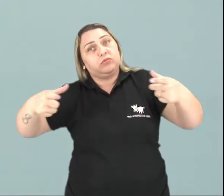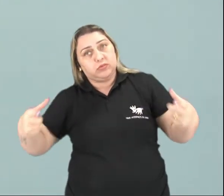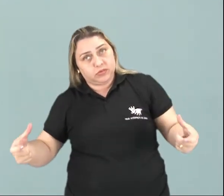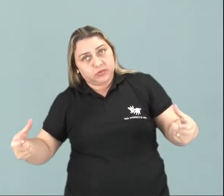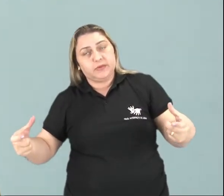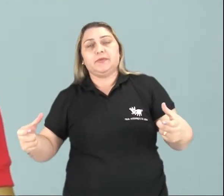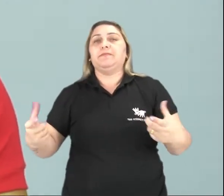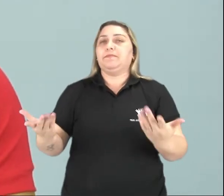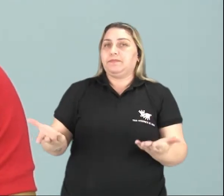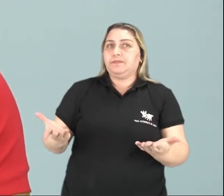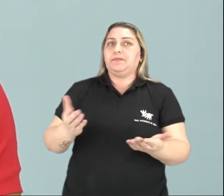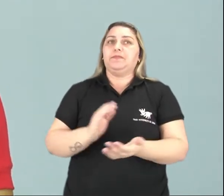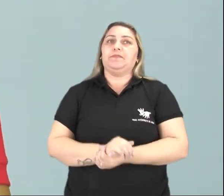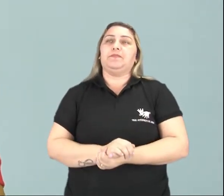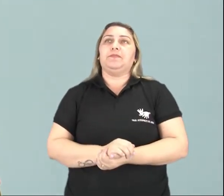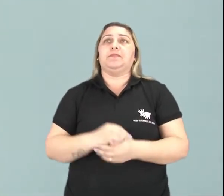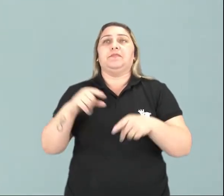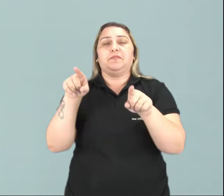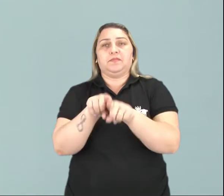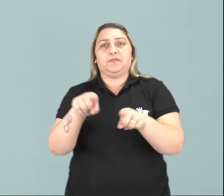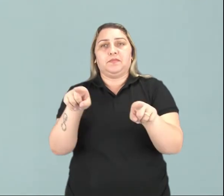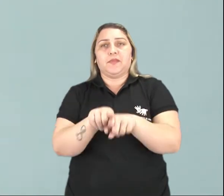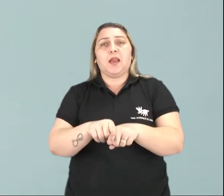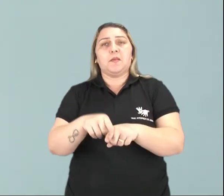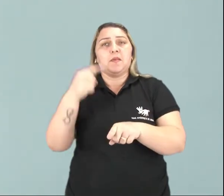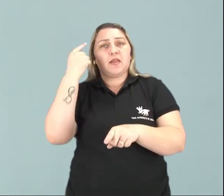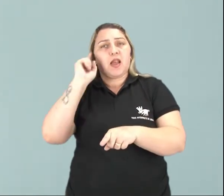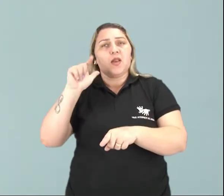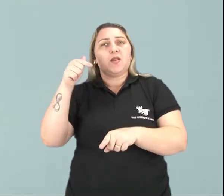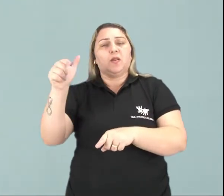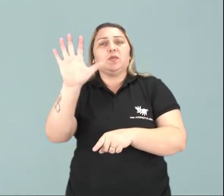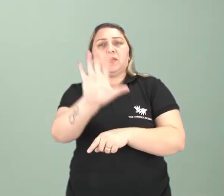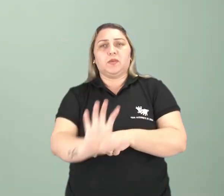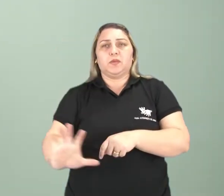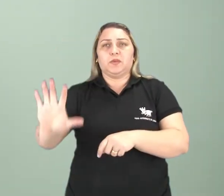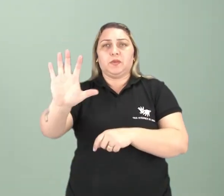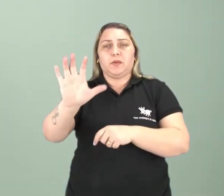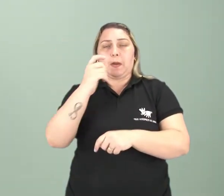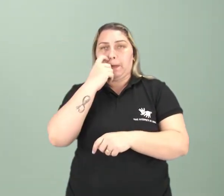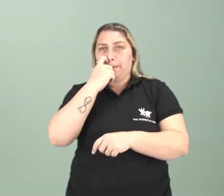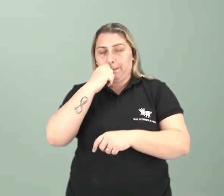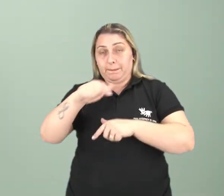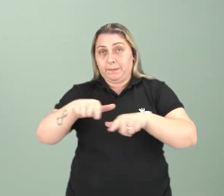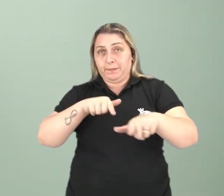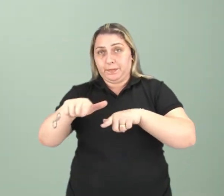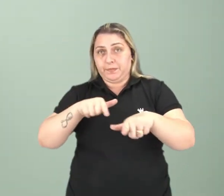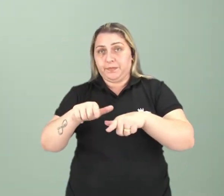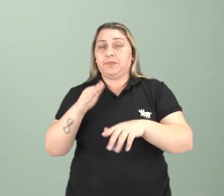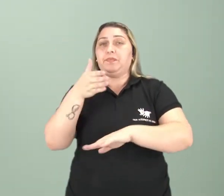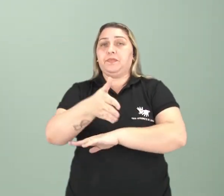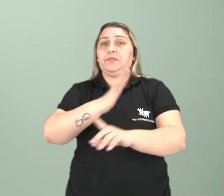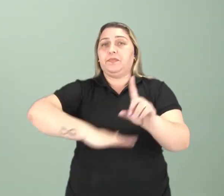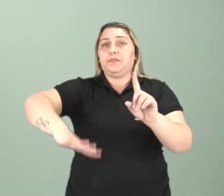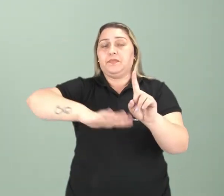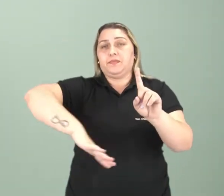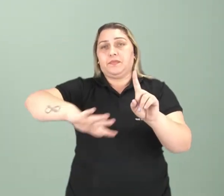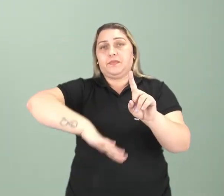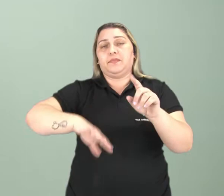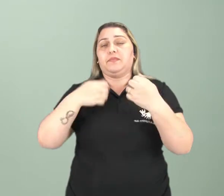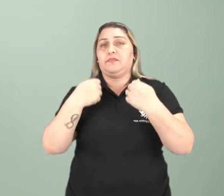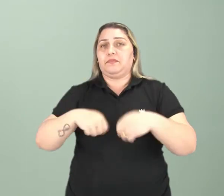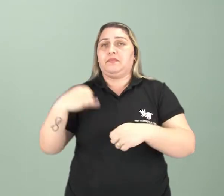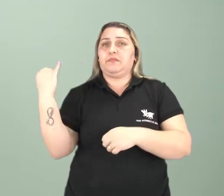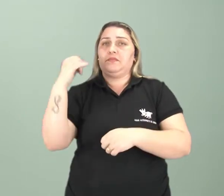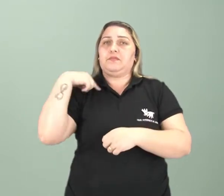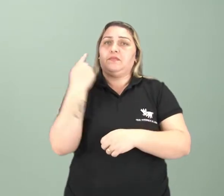ela avança ou ela retrai. E isso também vai se refletir em várias outras áreas, em vários outros serviços que são acessos sociais necessários